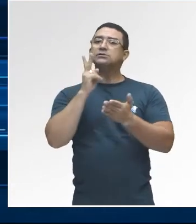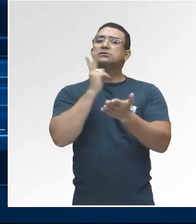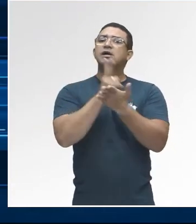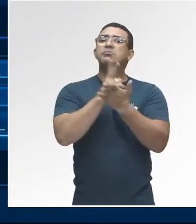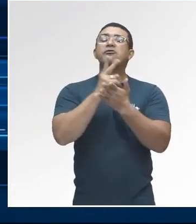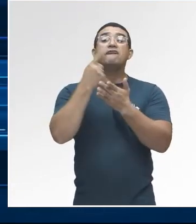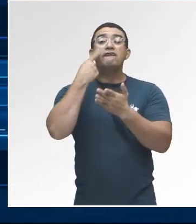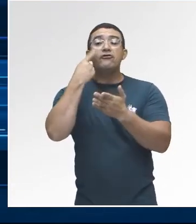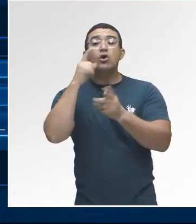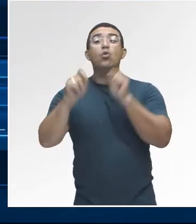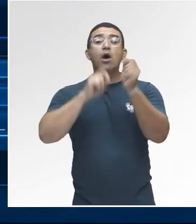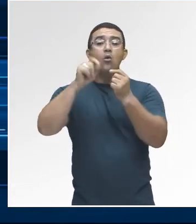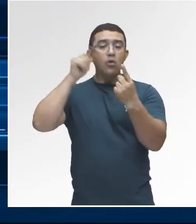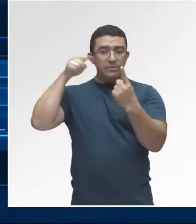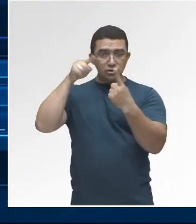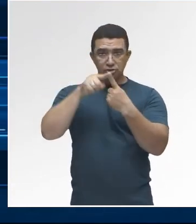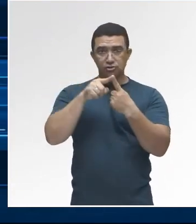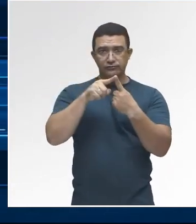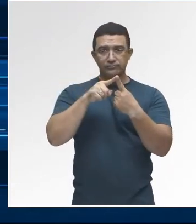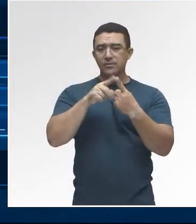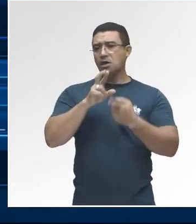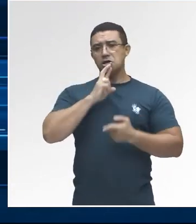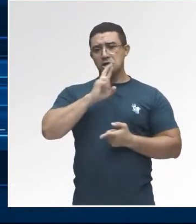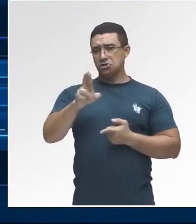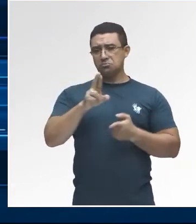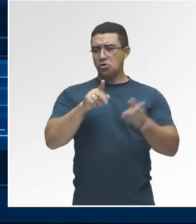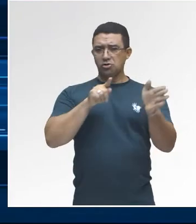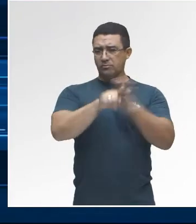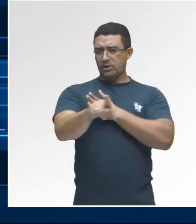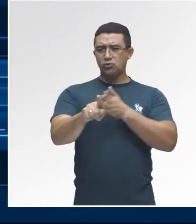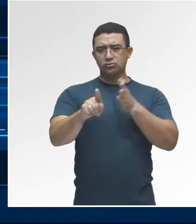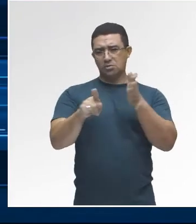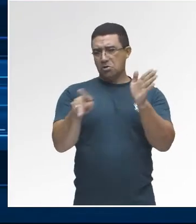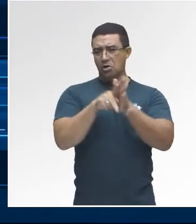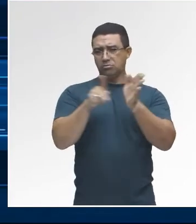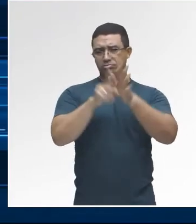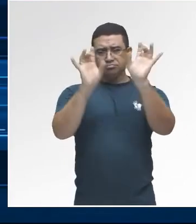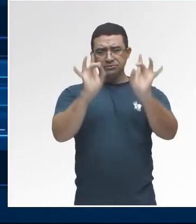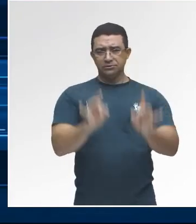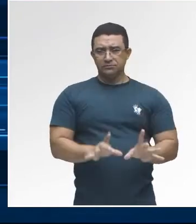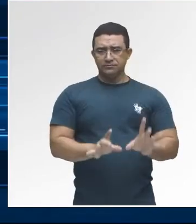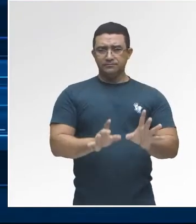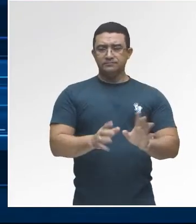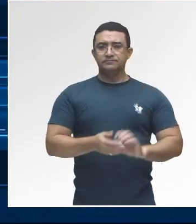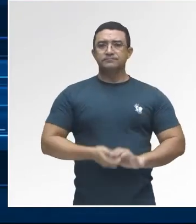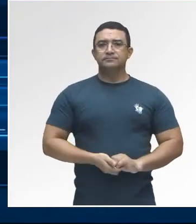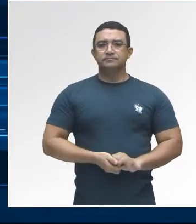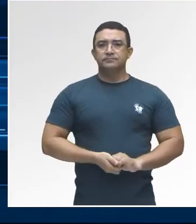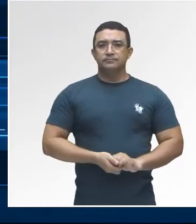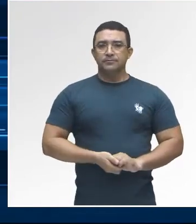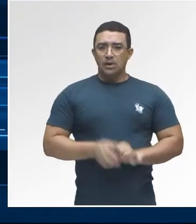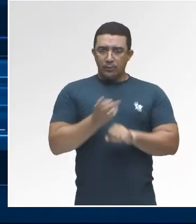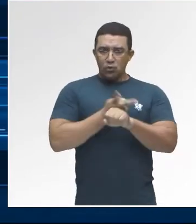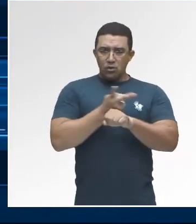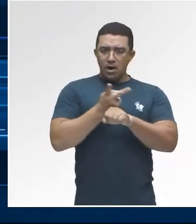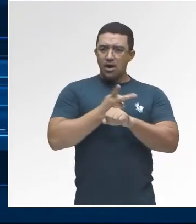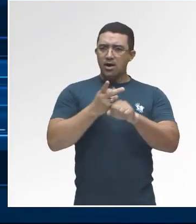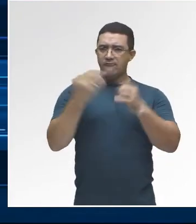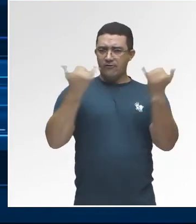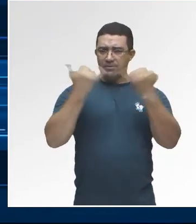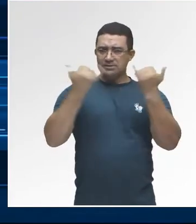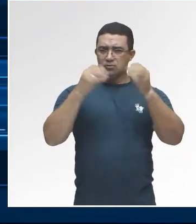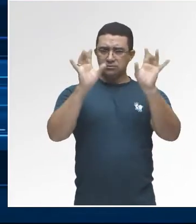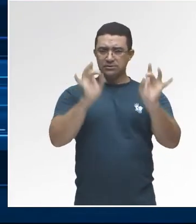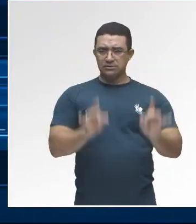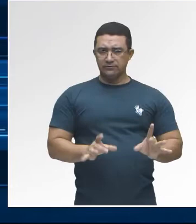objetivo, qual é a sua intenção? De responder uma pergunta específica, tudo bem? De procurar uma informação específica,